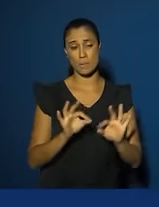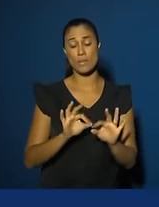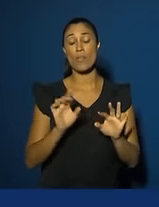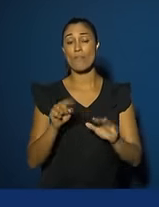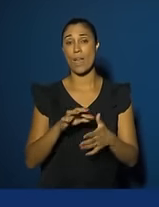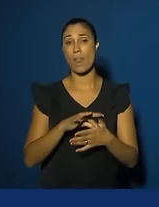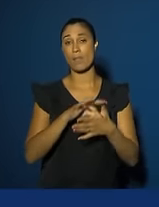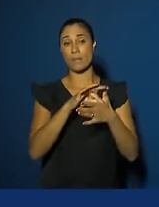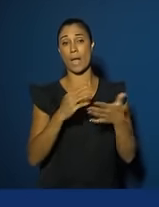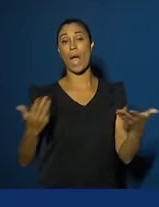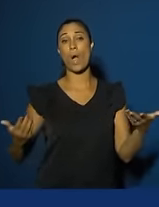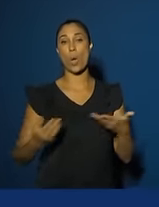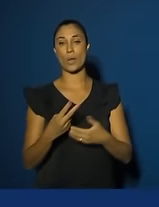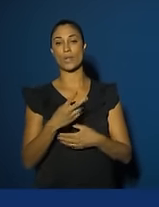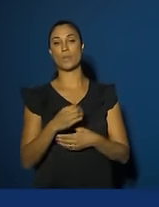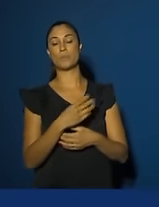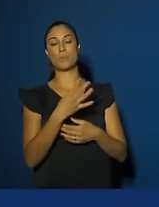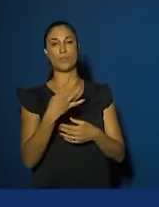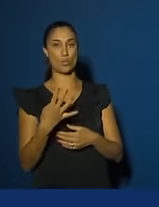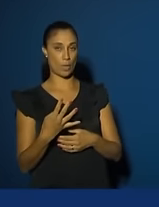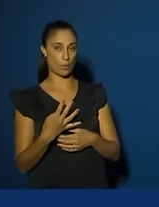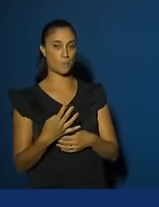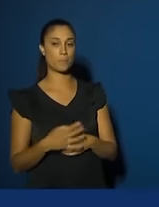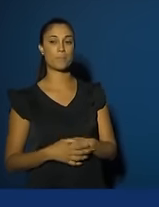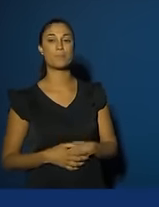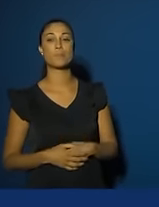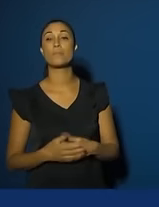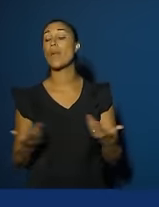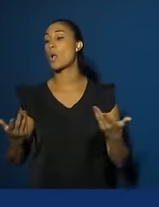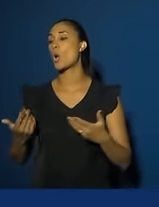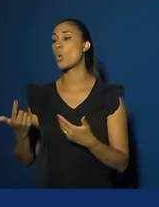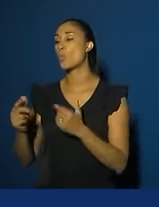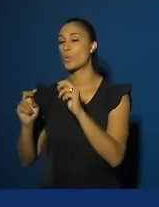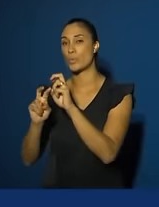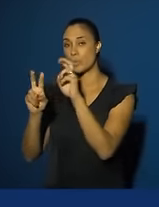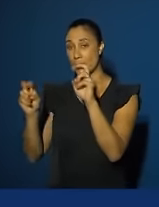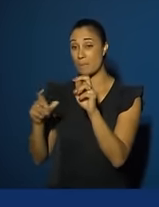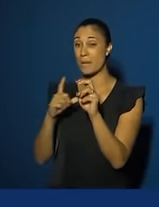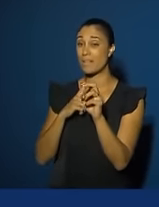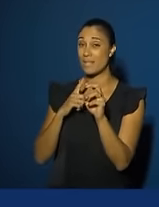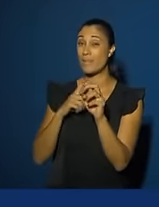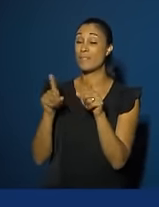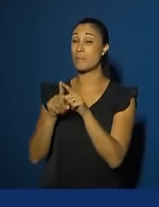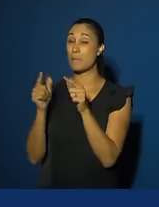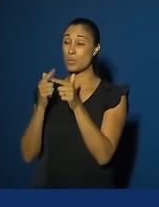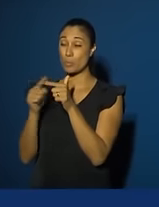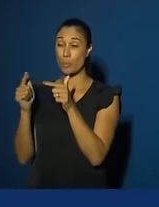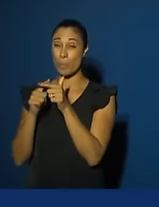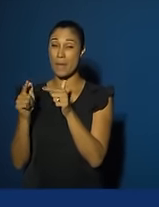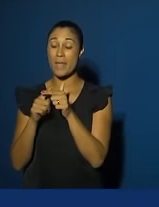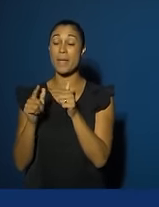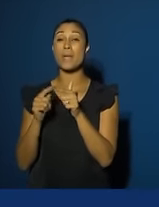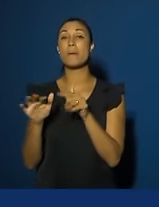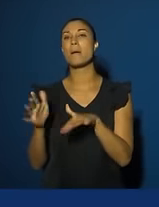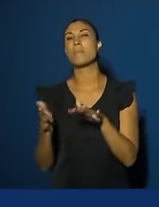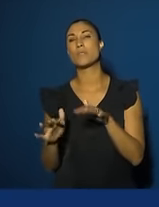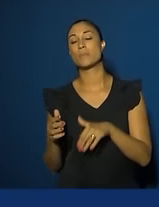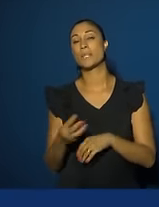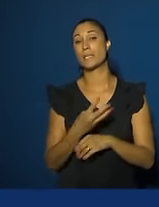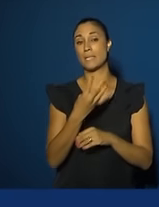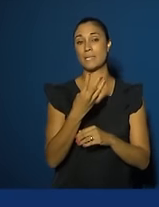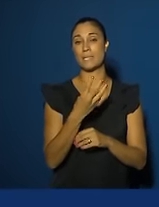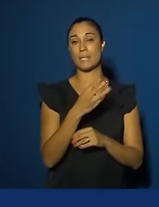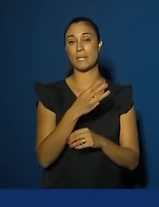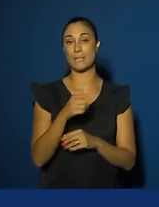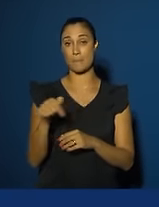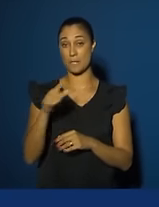liderar agora em 2024 vamos falar de um tema que causou enorme ruído no mercado Ministro ali mais ou menos na terceira